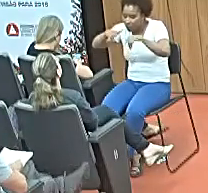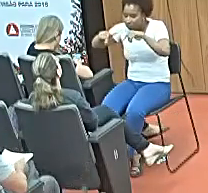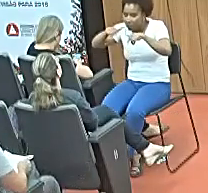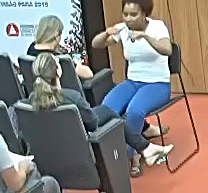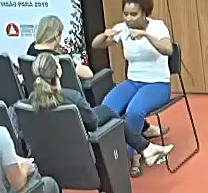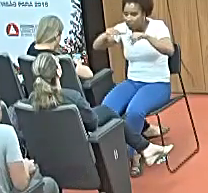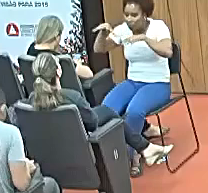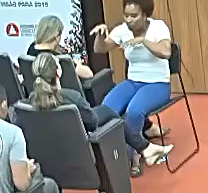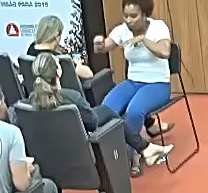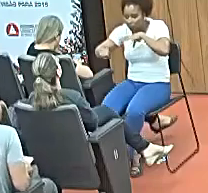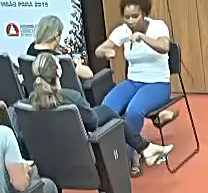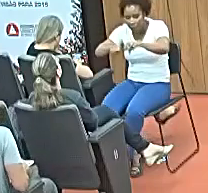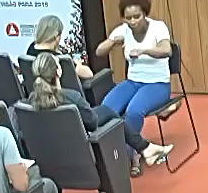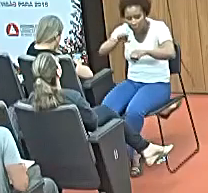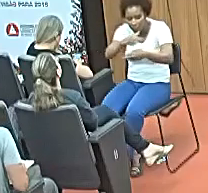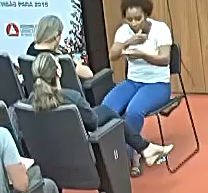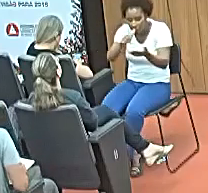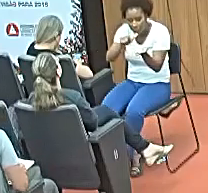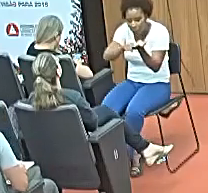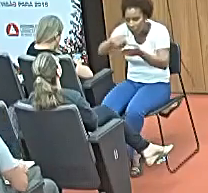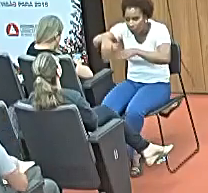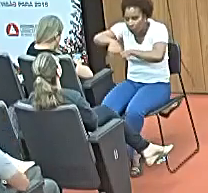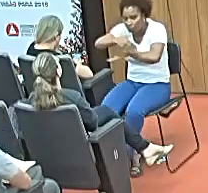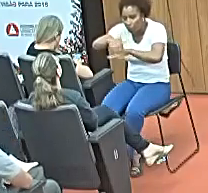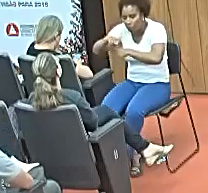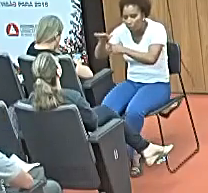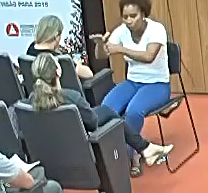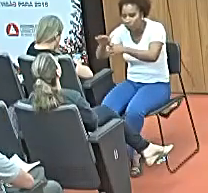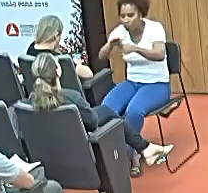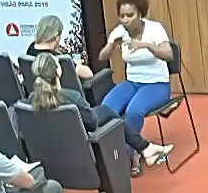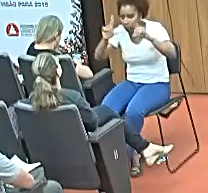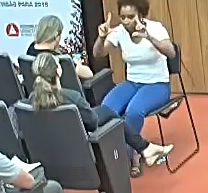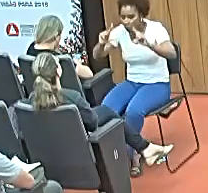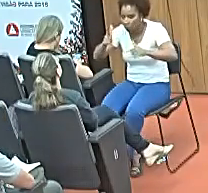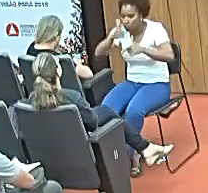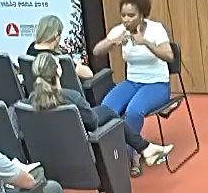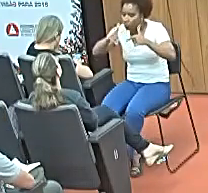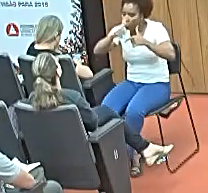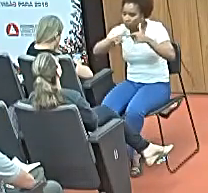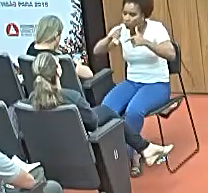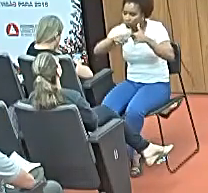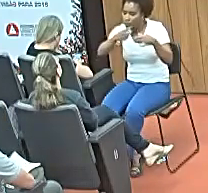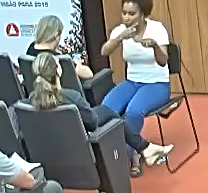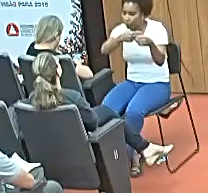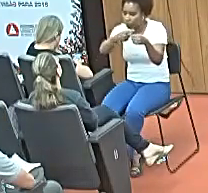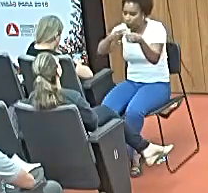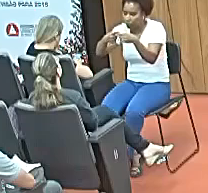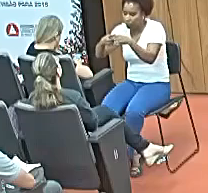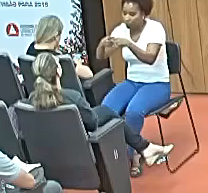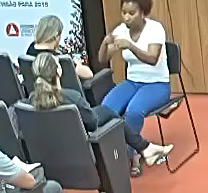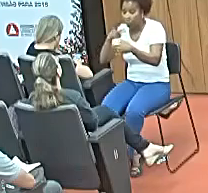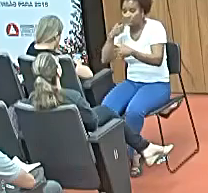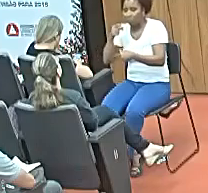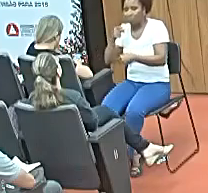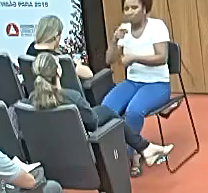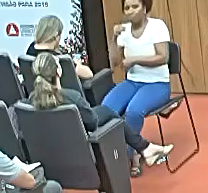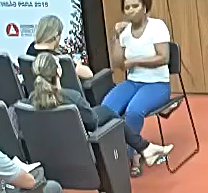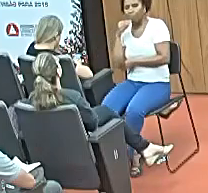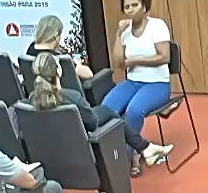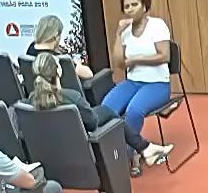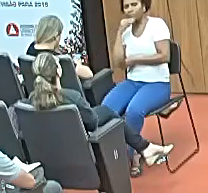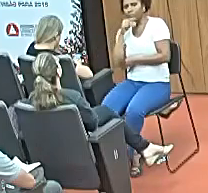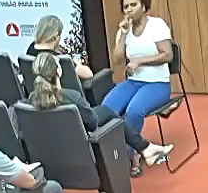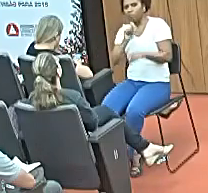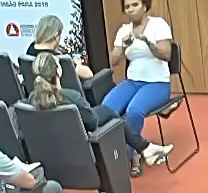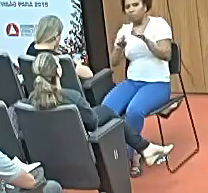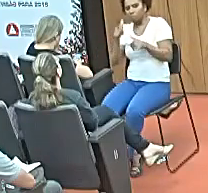valorização deste trabalho então como vice foram várias sugestões né considerando a complexidade da questão ambiental